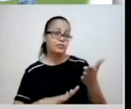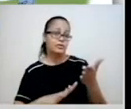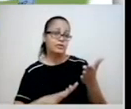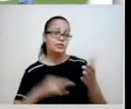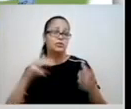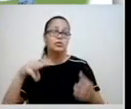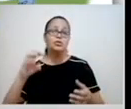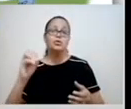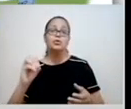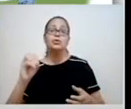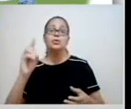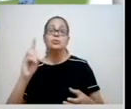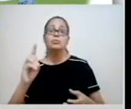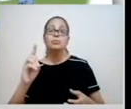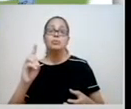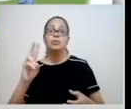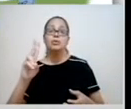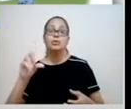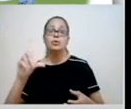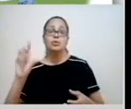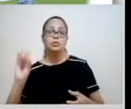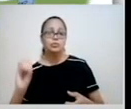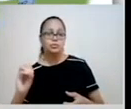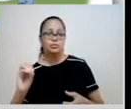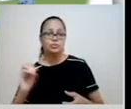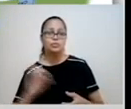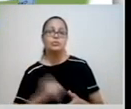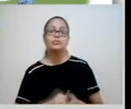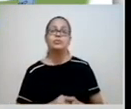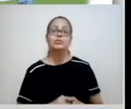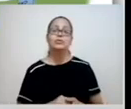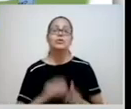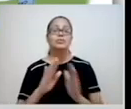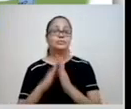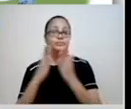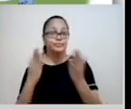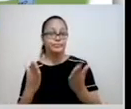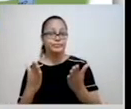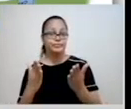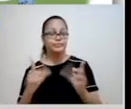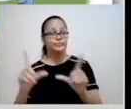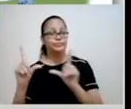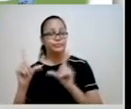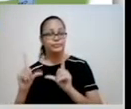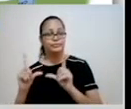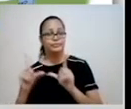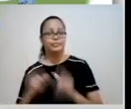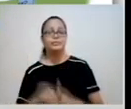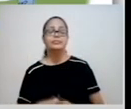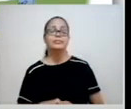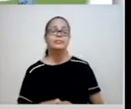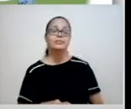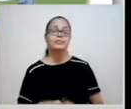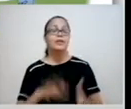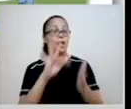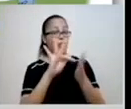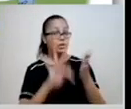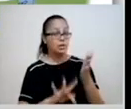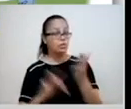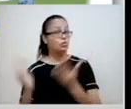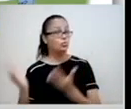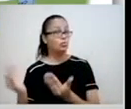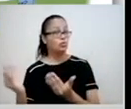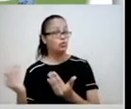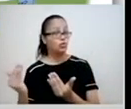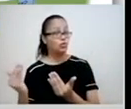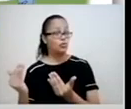módulo. É um texto retirado do querido Diário Otário, Tem um Fantasma na Minha Calça. Então, é um texto para o jovem, né,